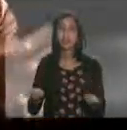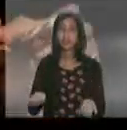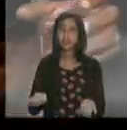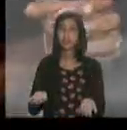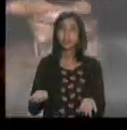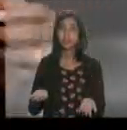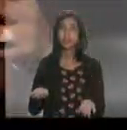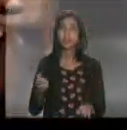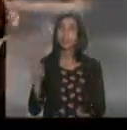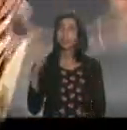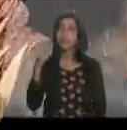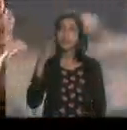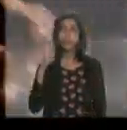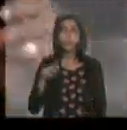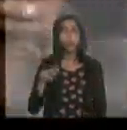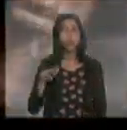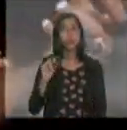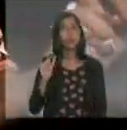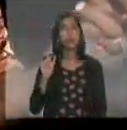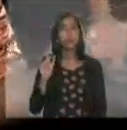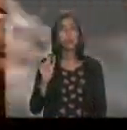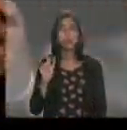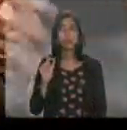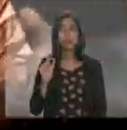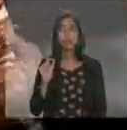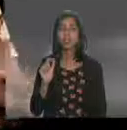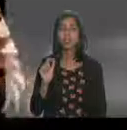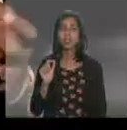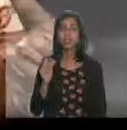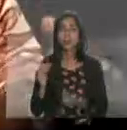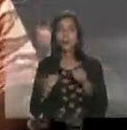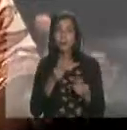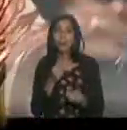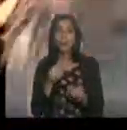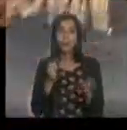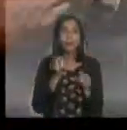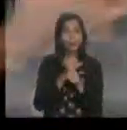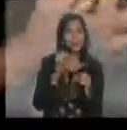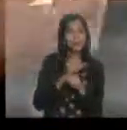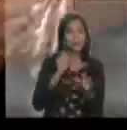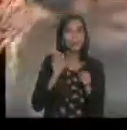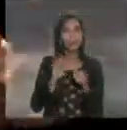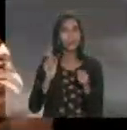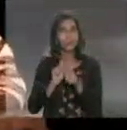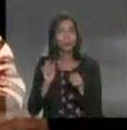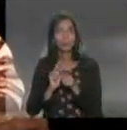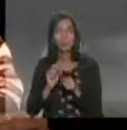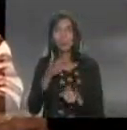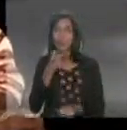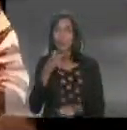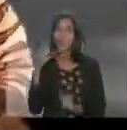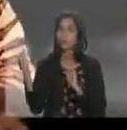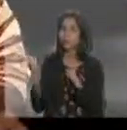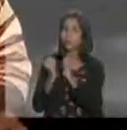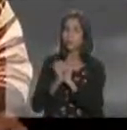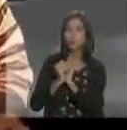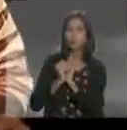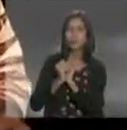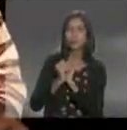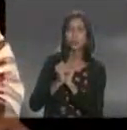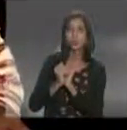E ele viu como o ritmo que foi sendo construída a coisa. Eu tinha egresso penal trabalhando comigo. Eu